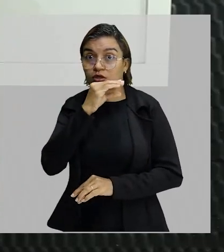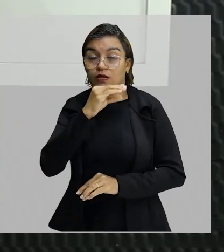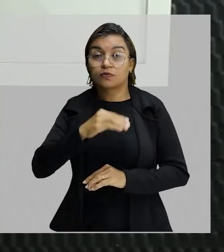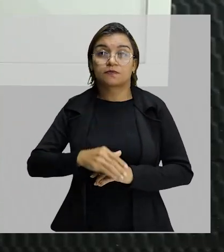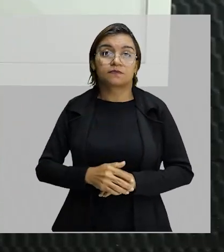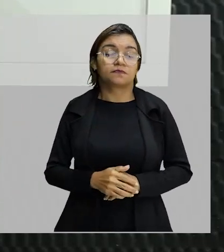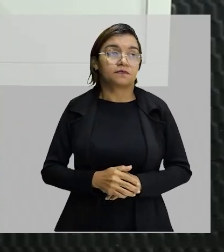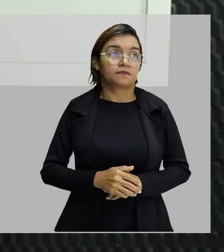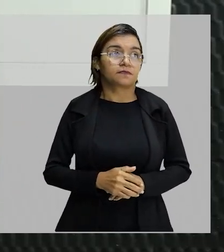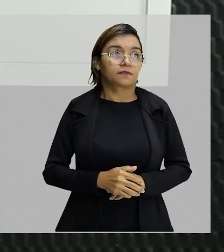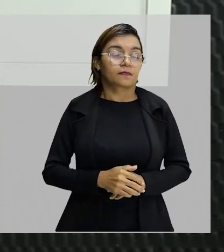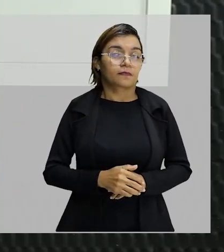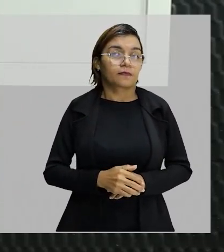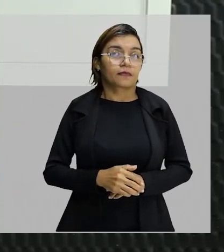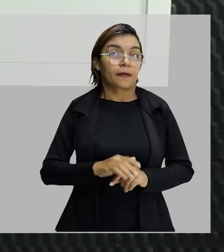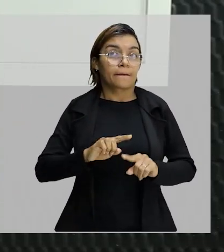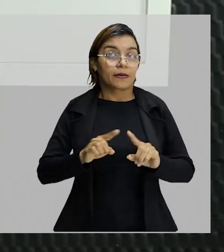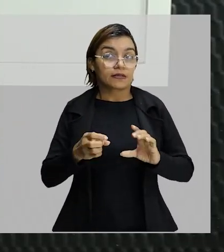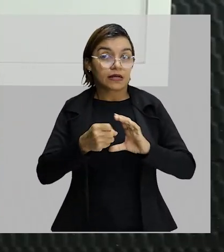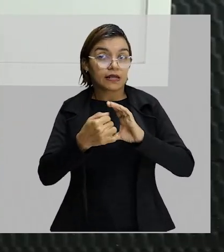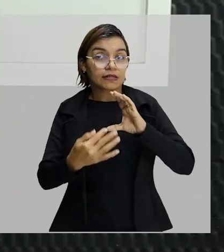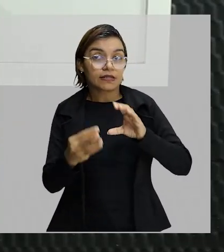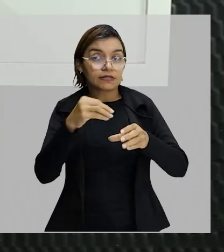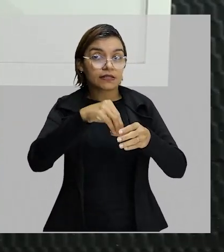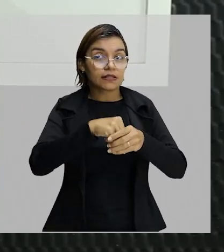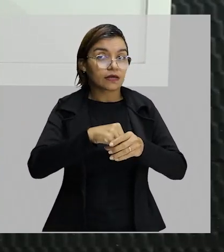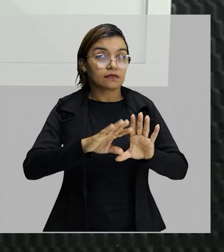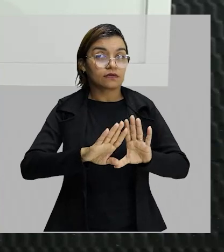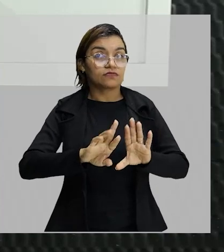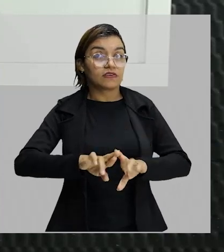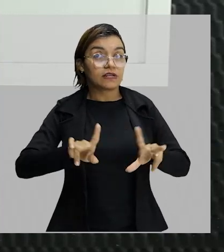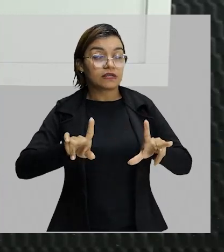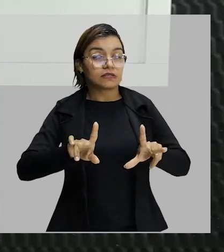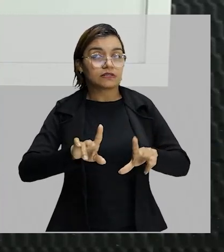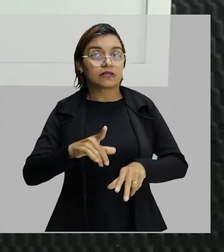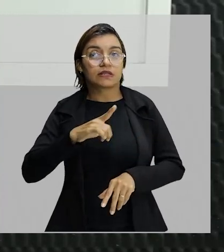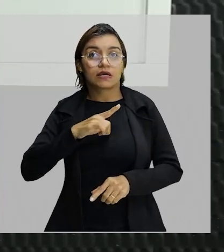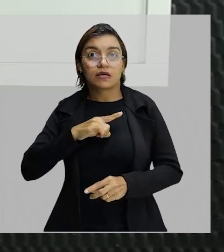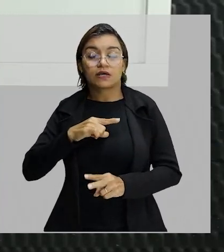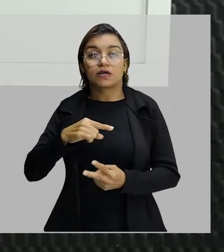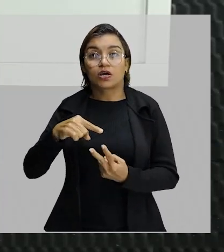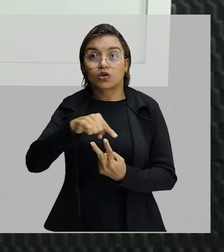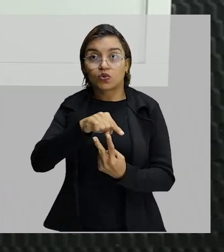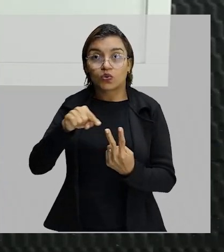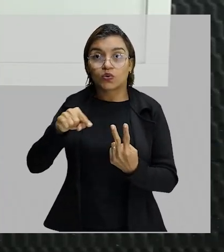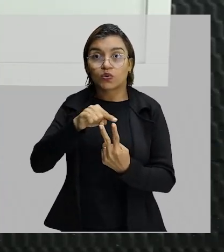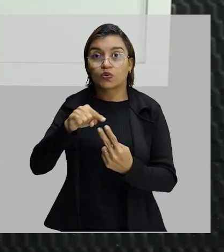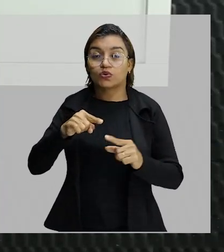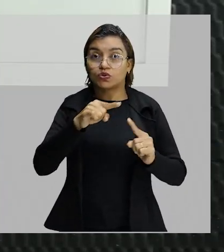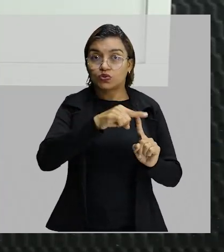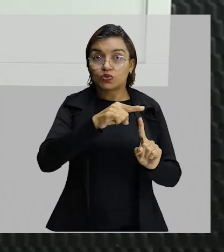Aí não vem mais das características internas, tá certo? Mas são dois tipos de calor que eles vão agir em